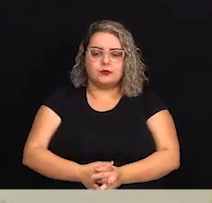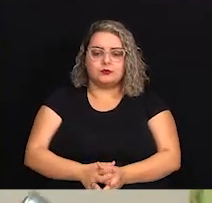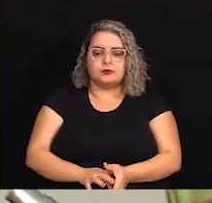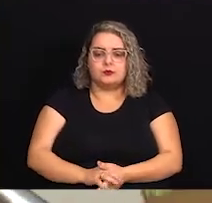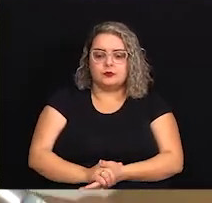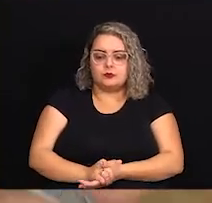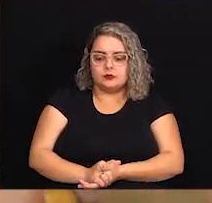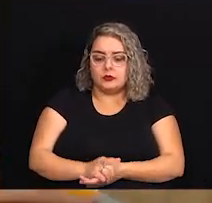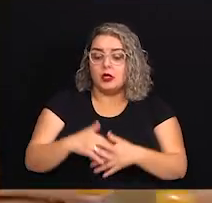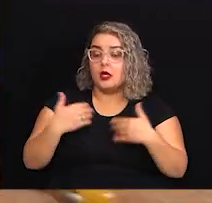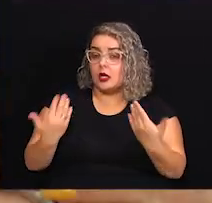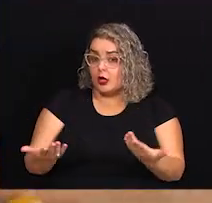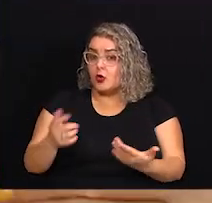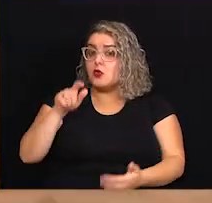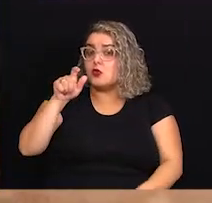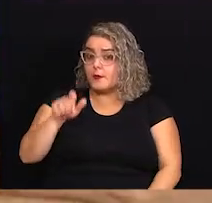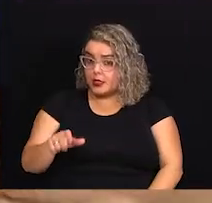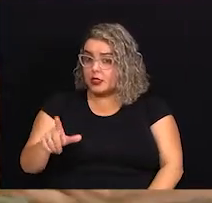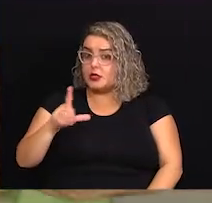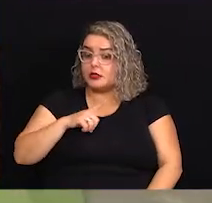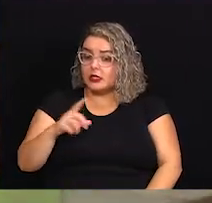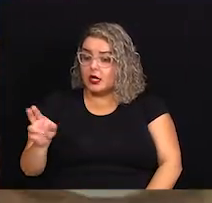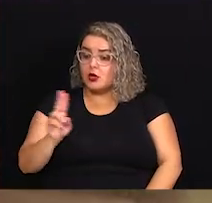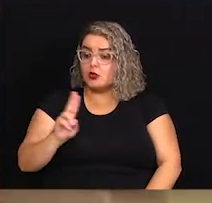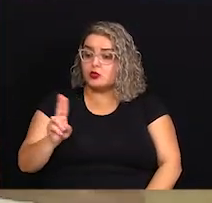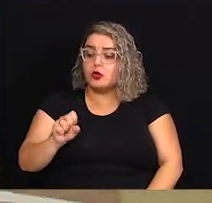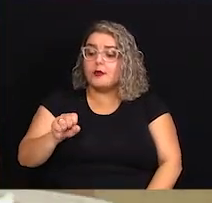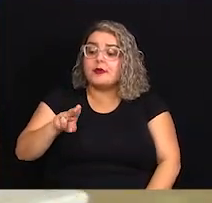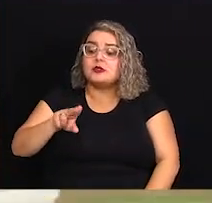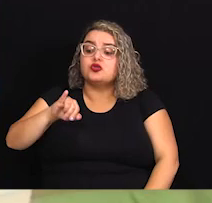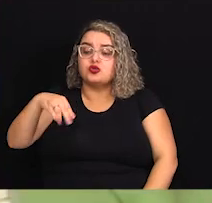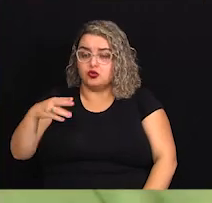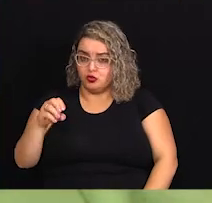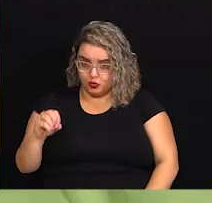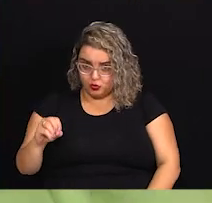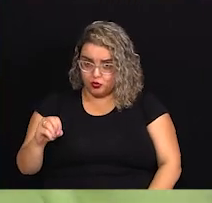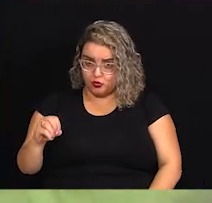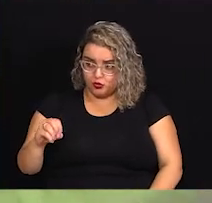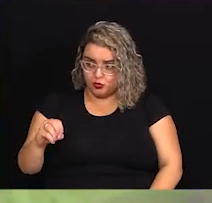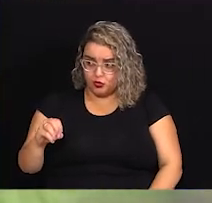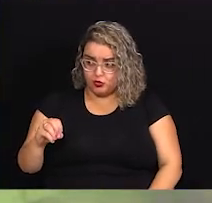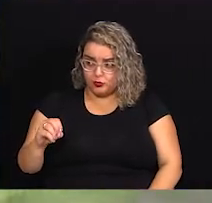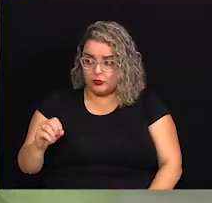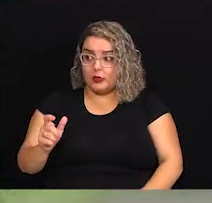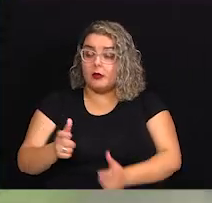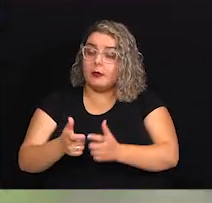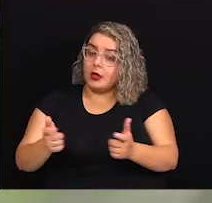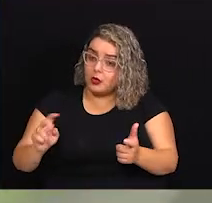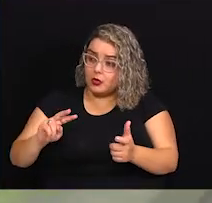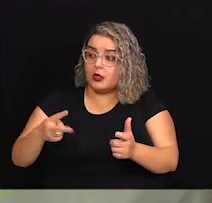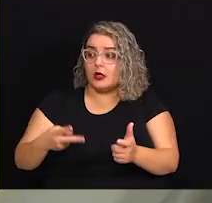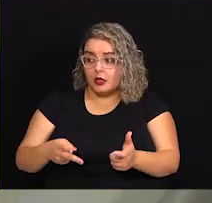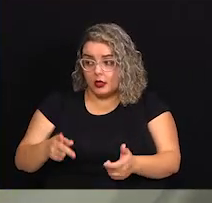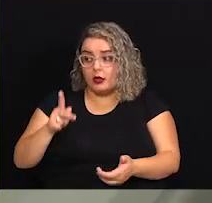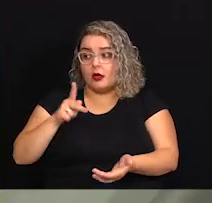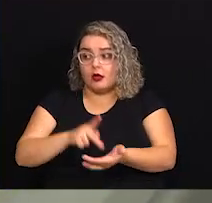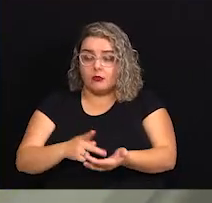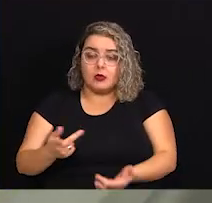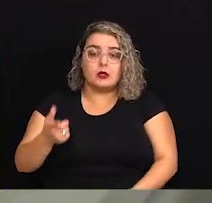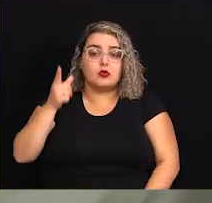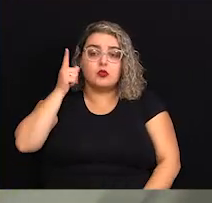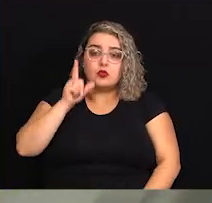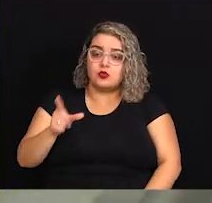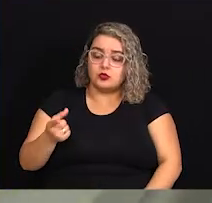E quando a pessoa tem o nome sujo, na maioria das vezes realmente não